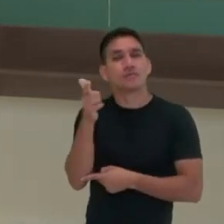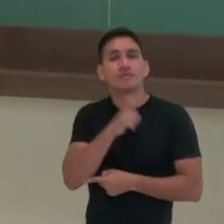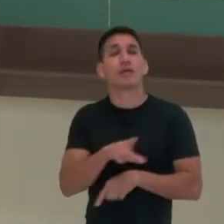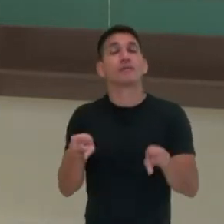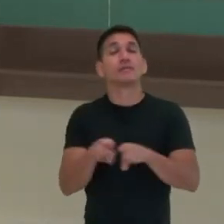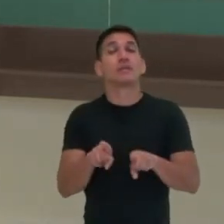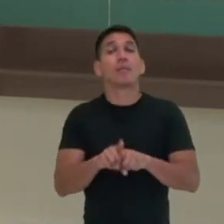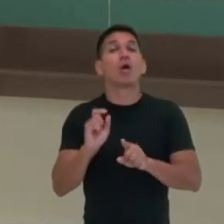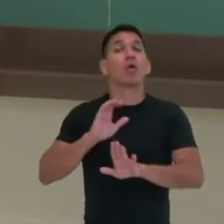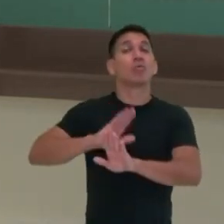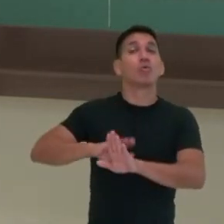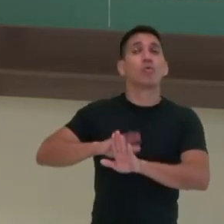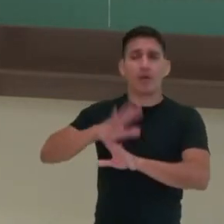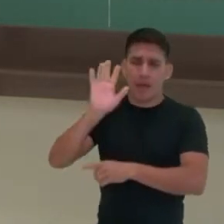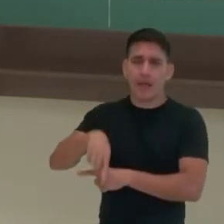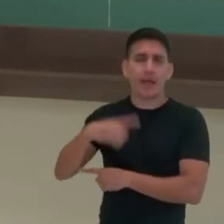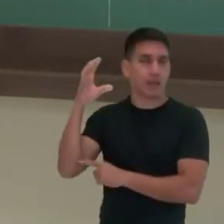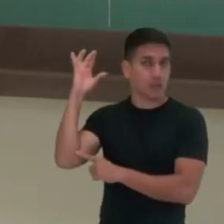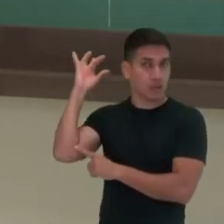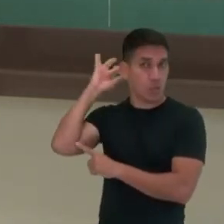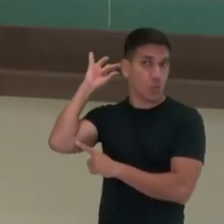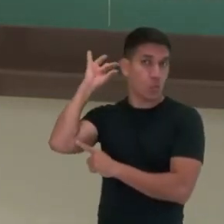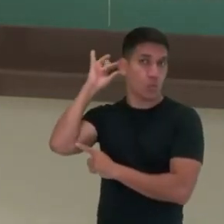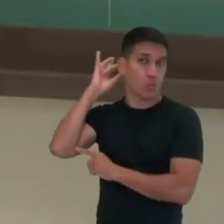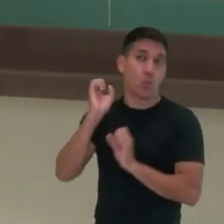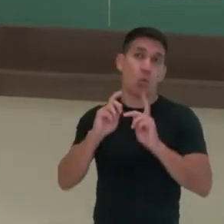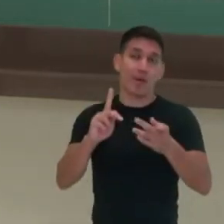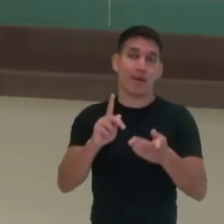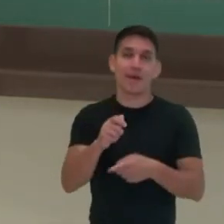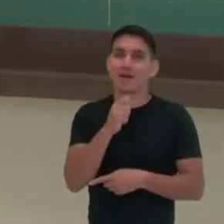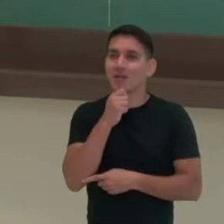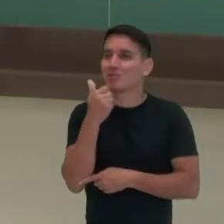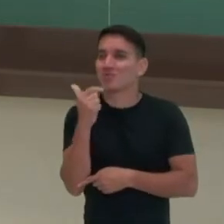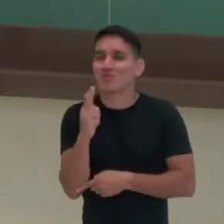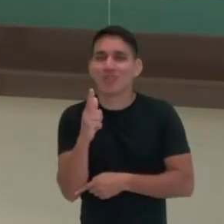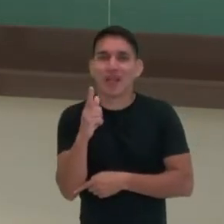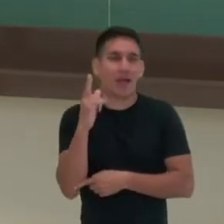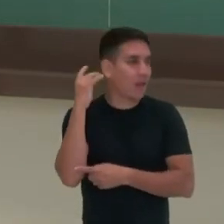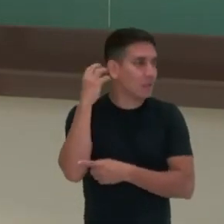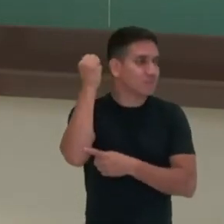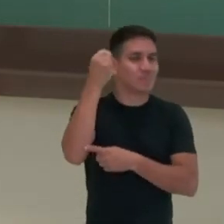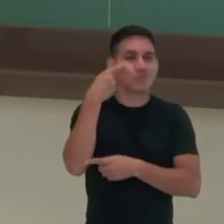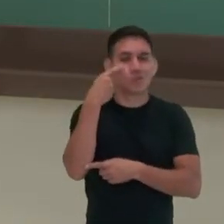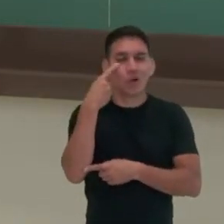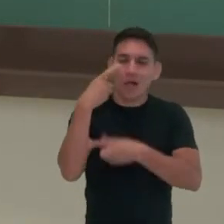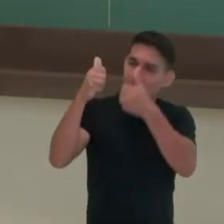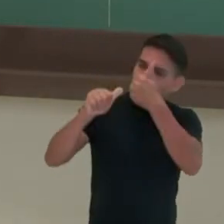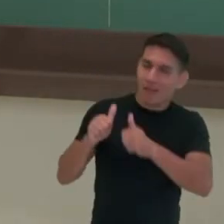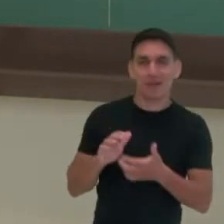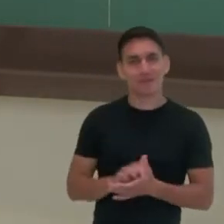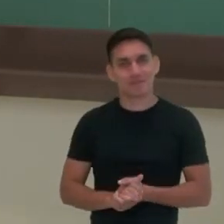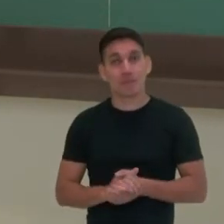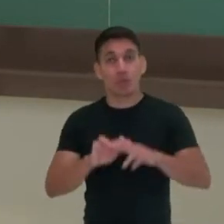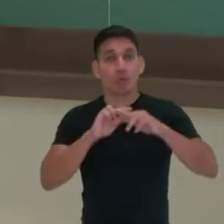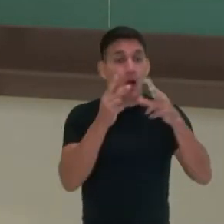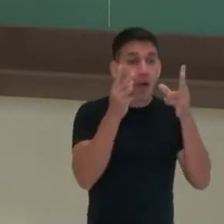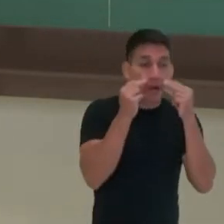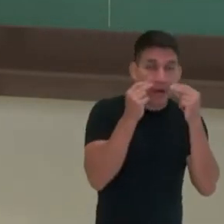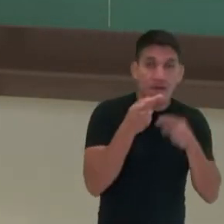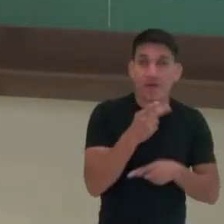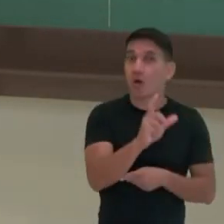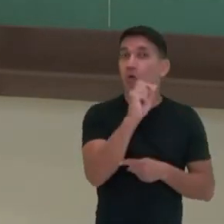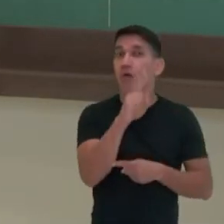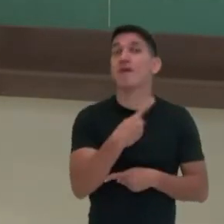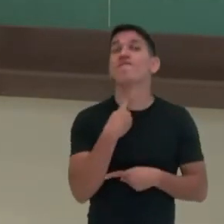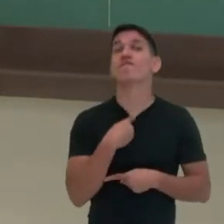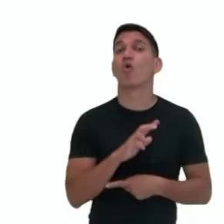é inconsciente, certo? Nós não temos acesso a ela. Aquilo que Nietzsche chama de vontade